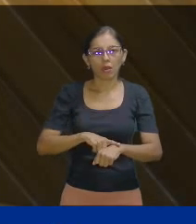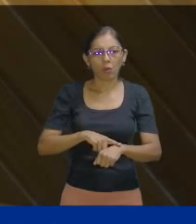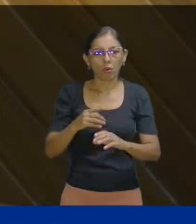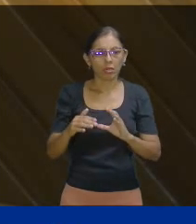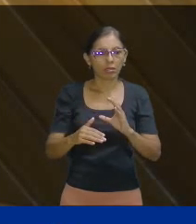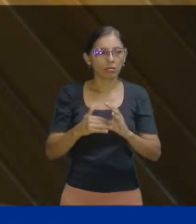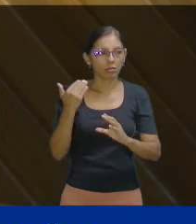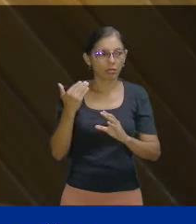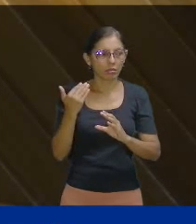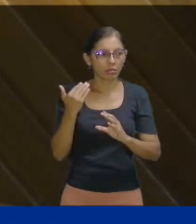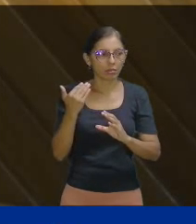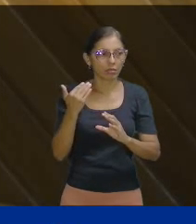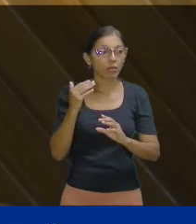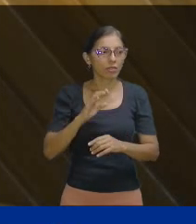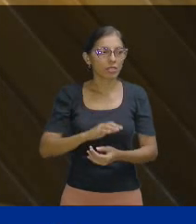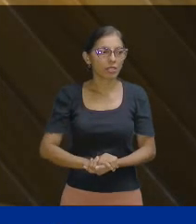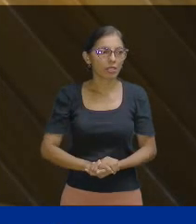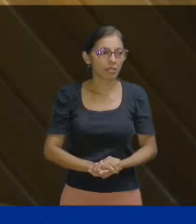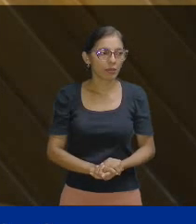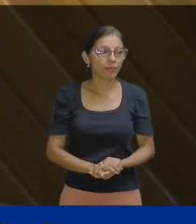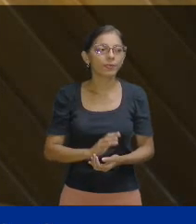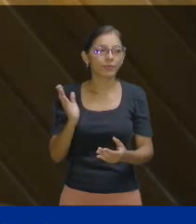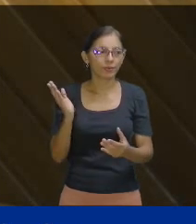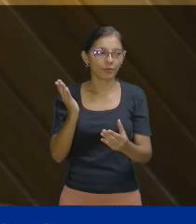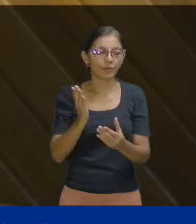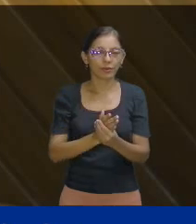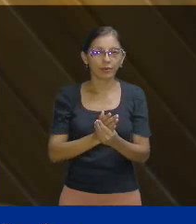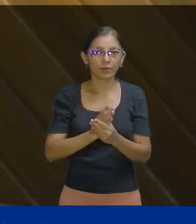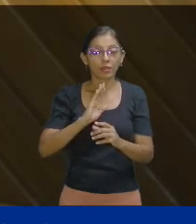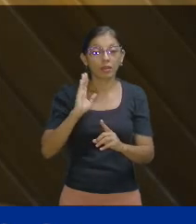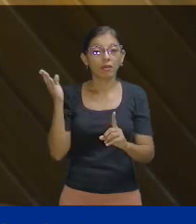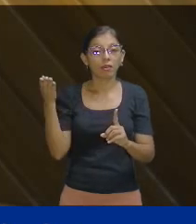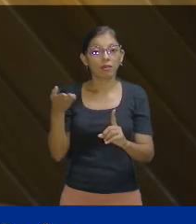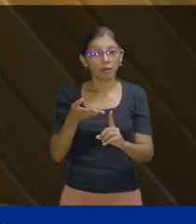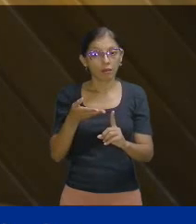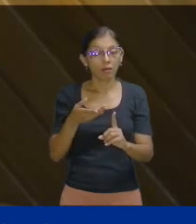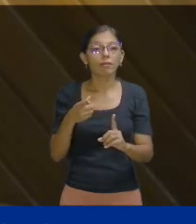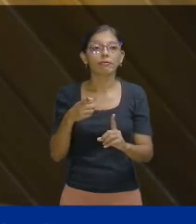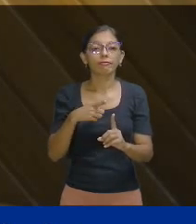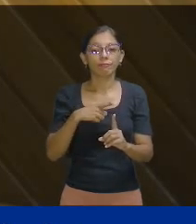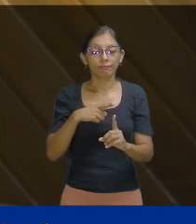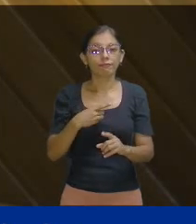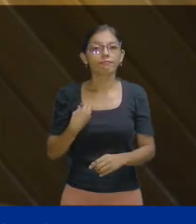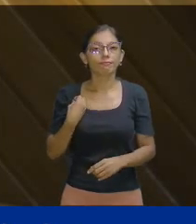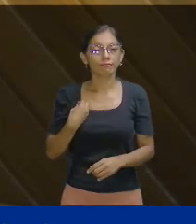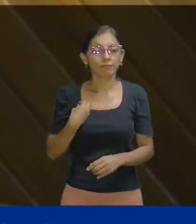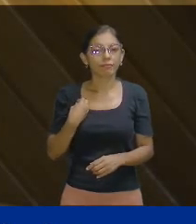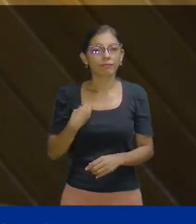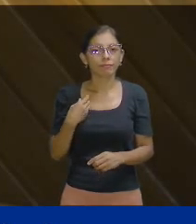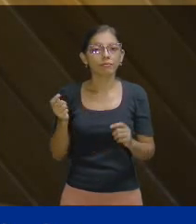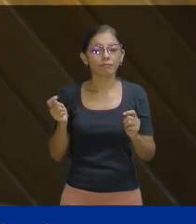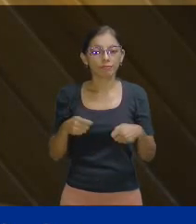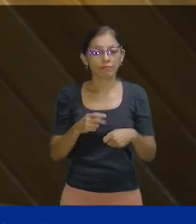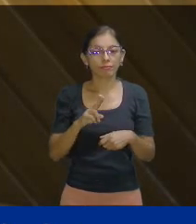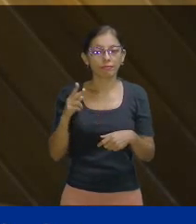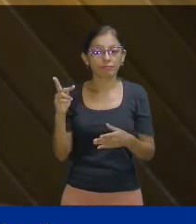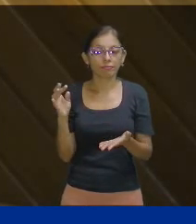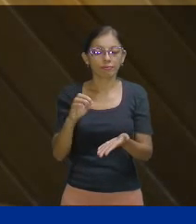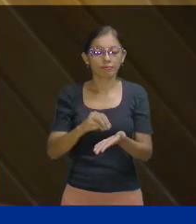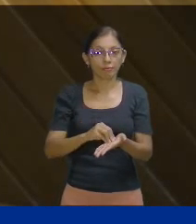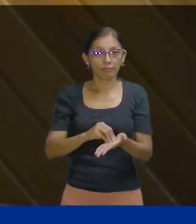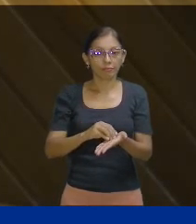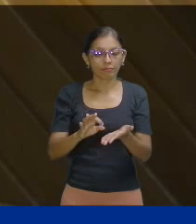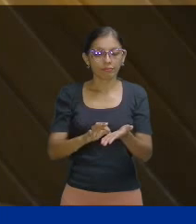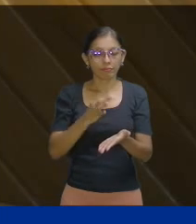citação, sendo insuficientes os documentos apresentados para afastar a presunção de veracidade